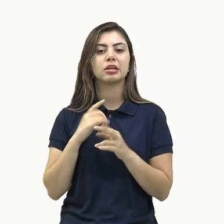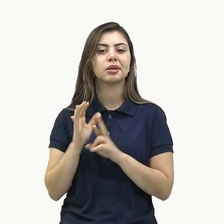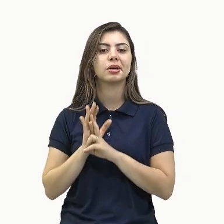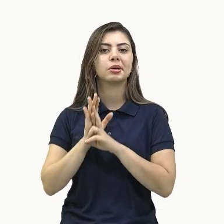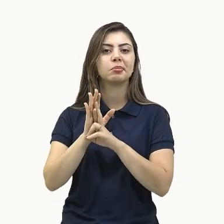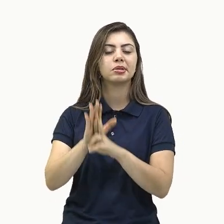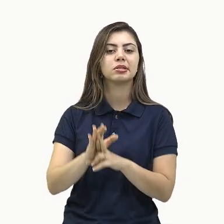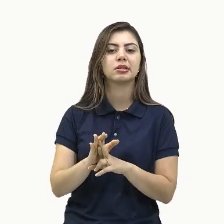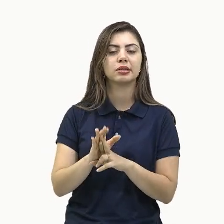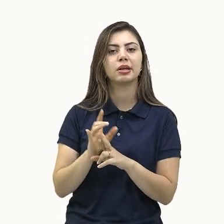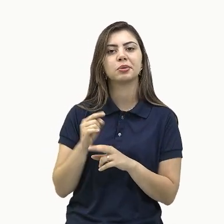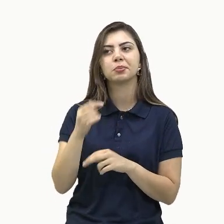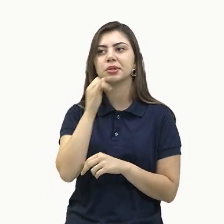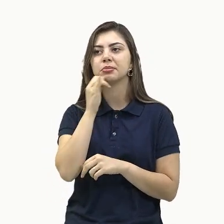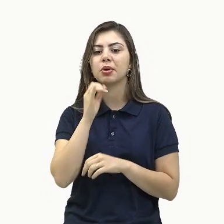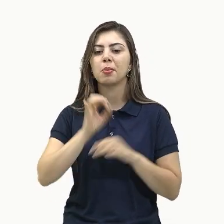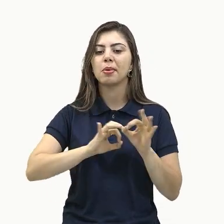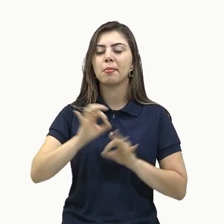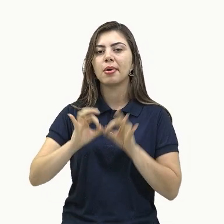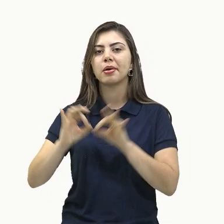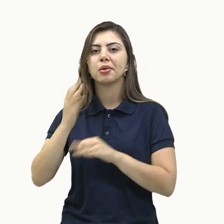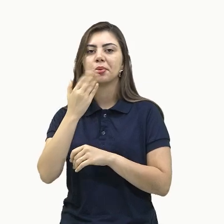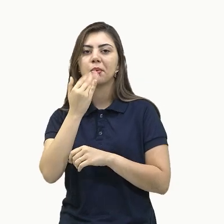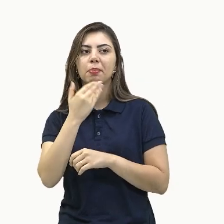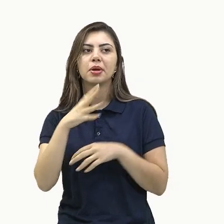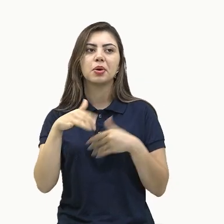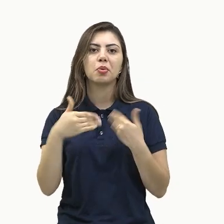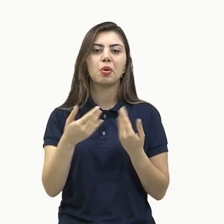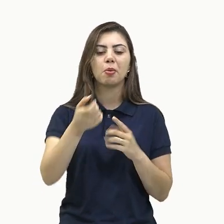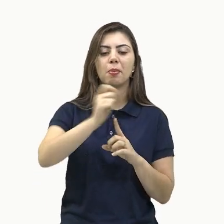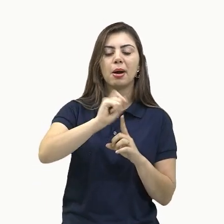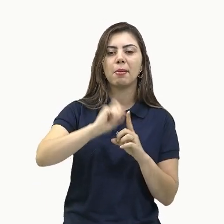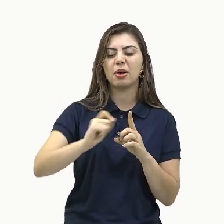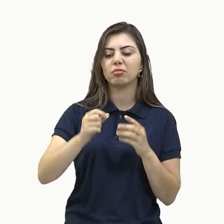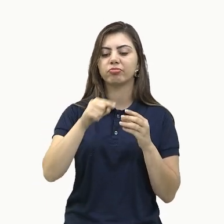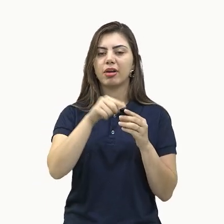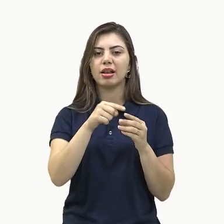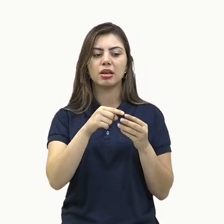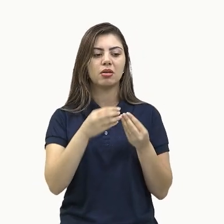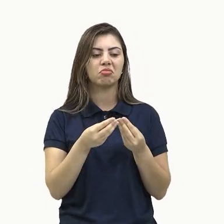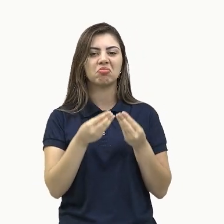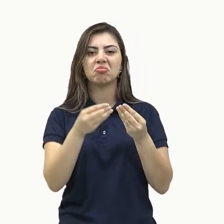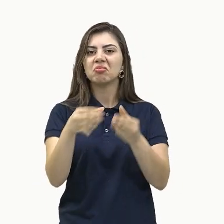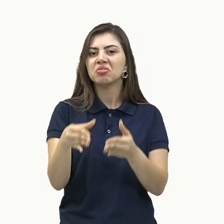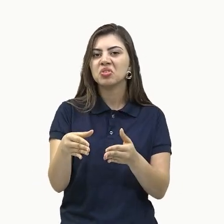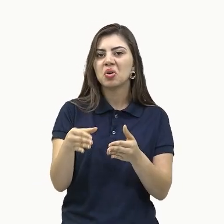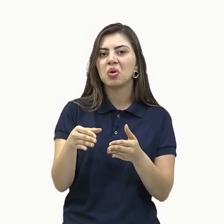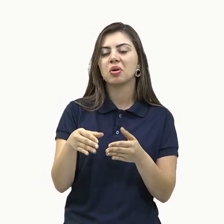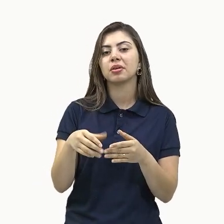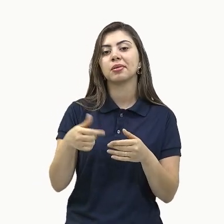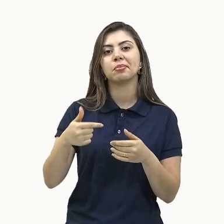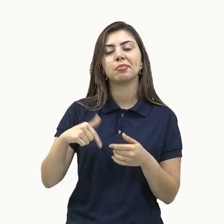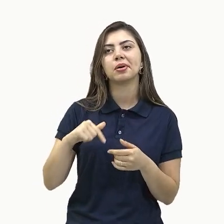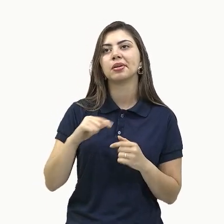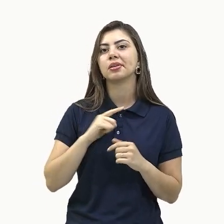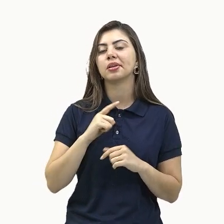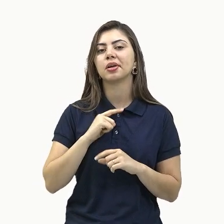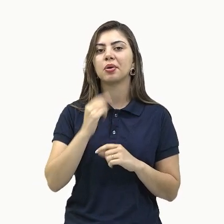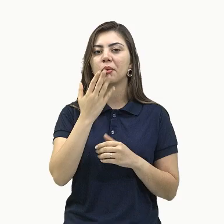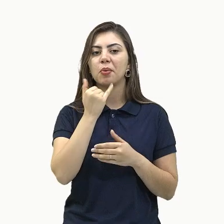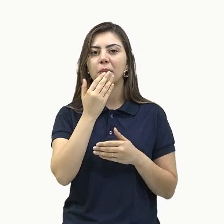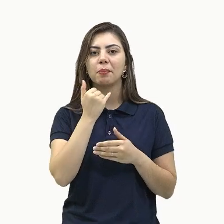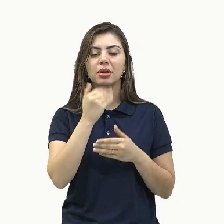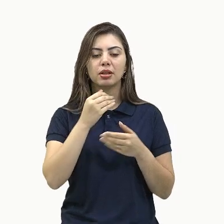está preparando o alimento, as cascas dos vegetais, as cascas das frutas, restos de comida